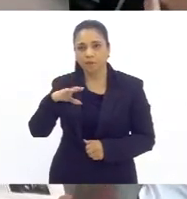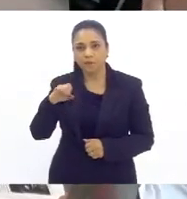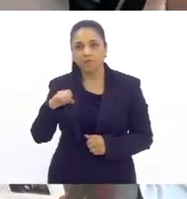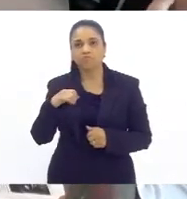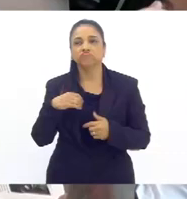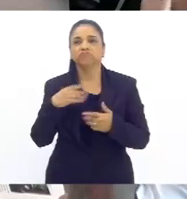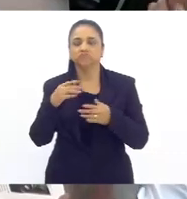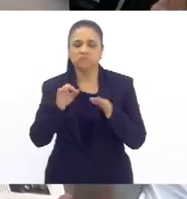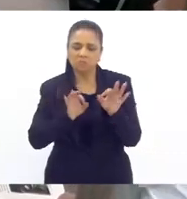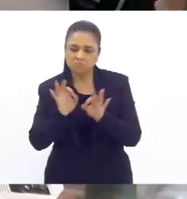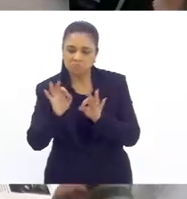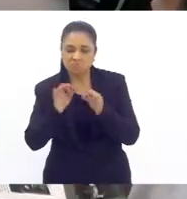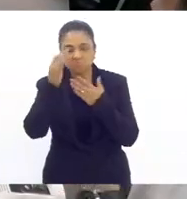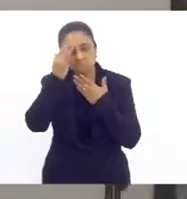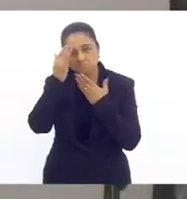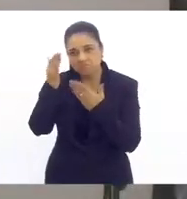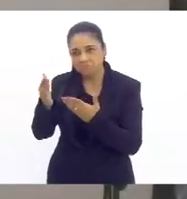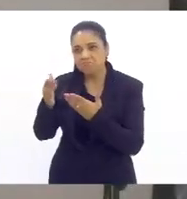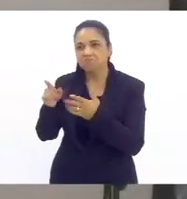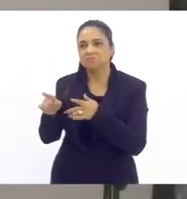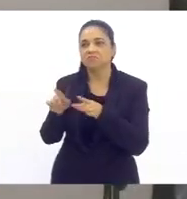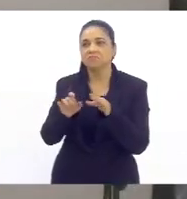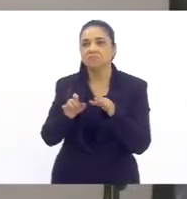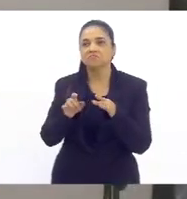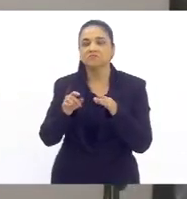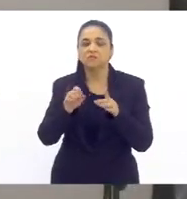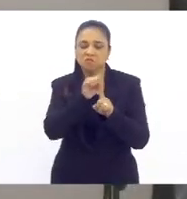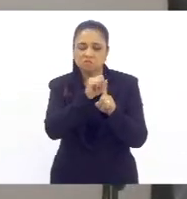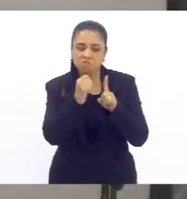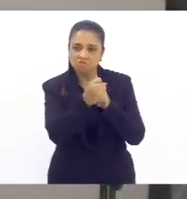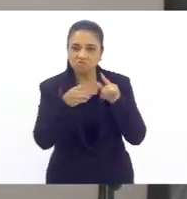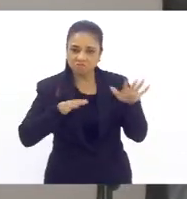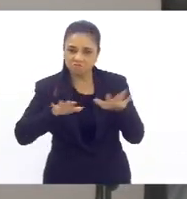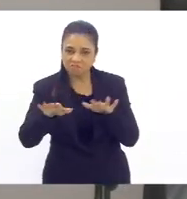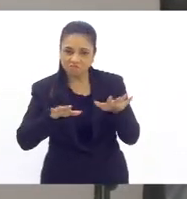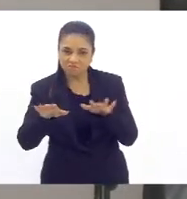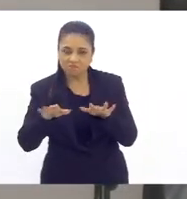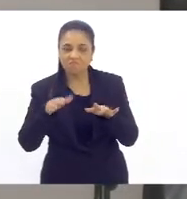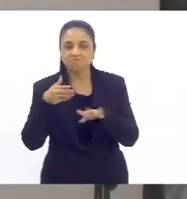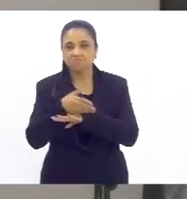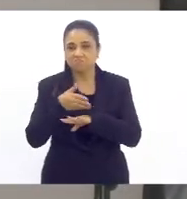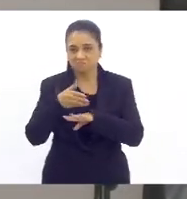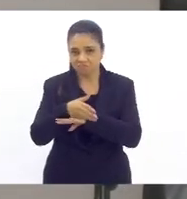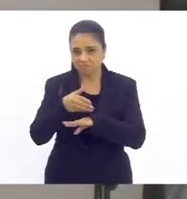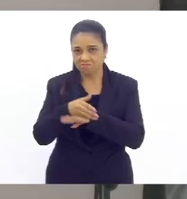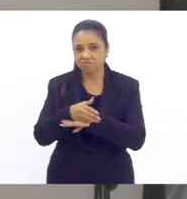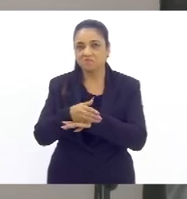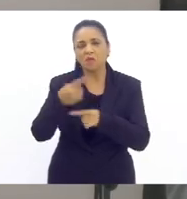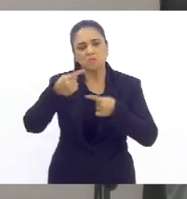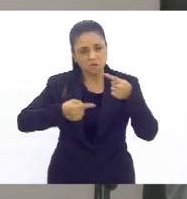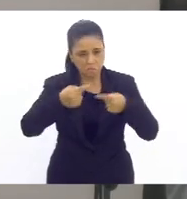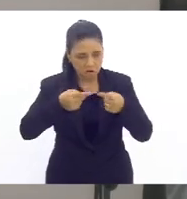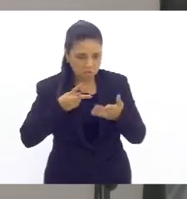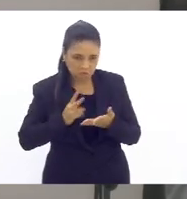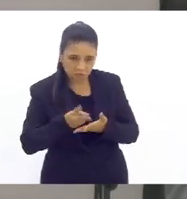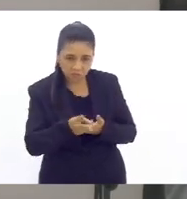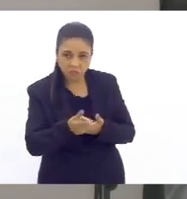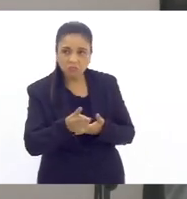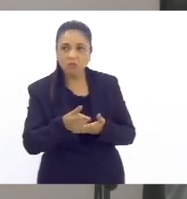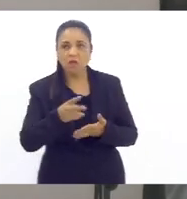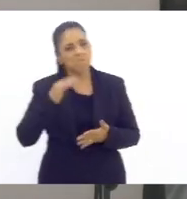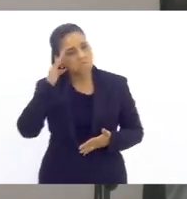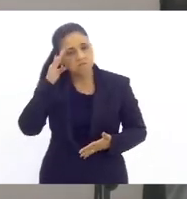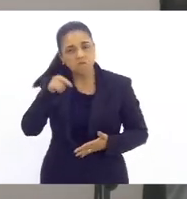organismos e uma pela atividade agradecer os movimentos sociais que a equipe tiveram presente o debate segue é fundamental visto que nós temos